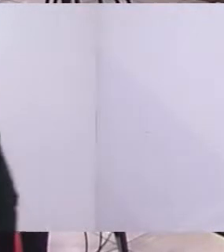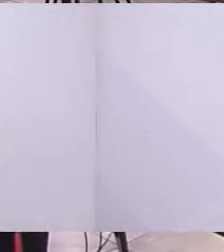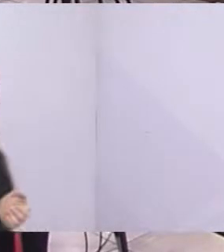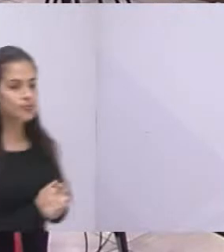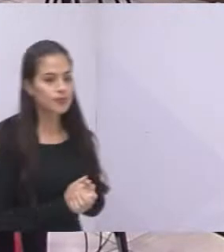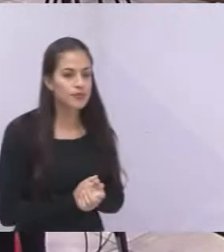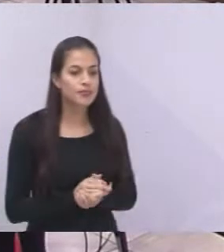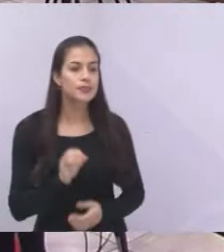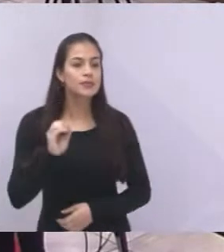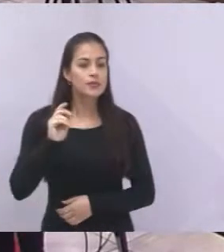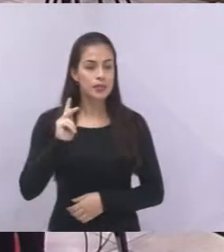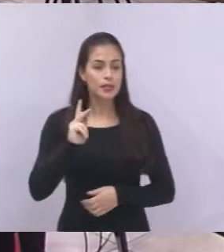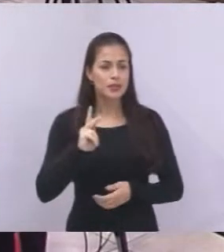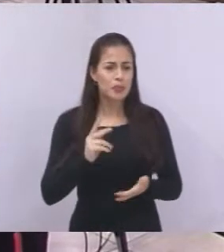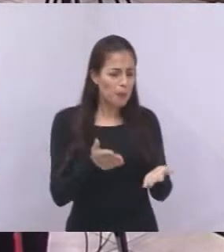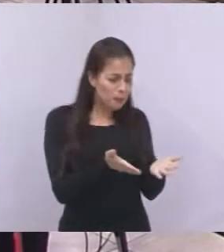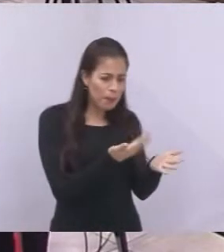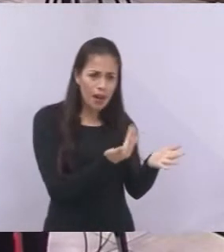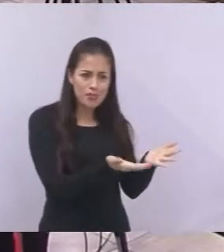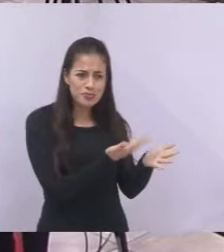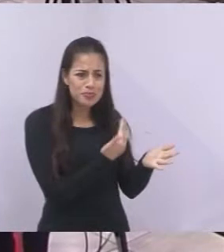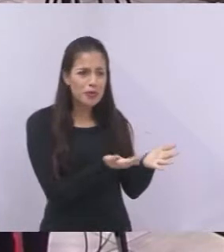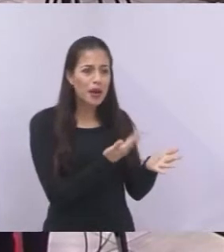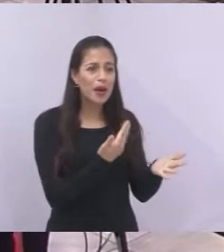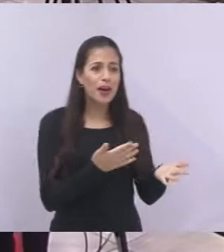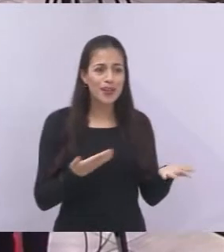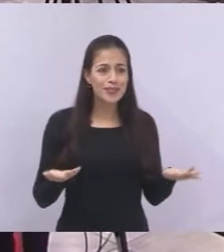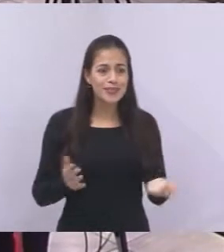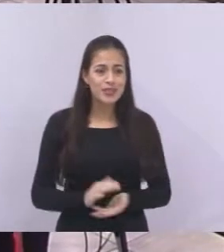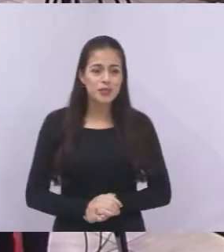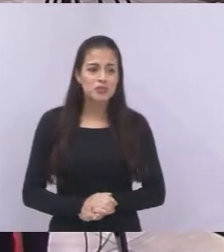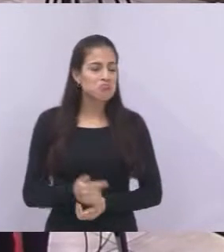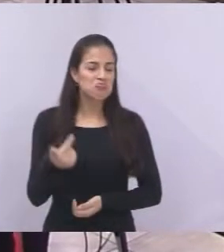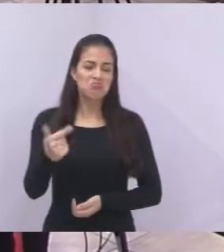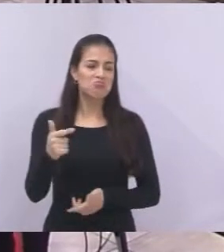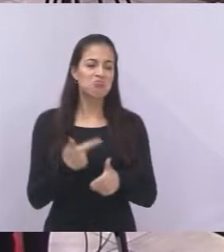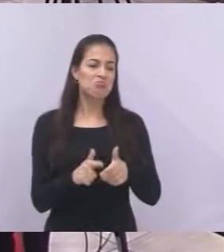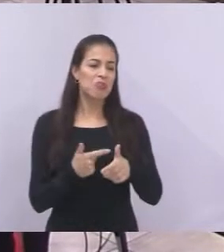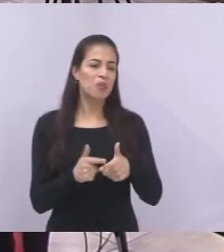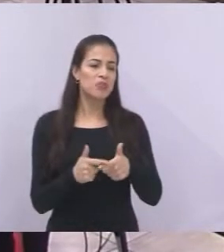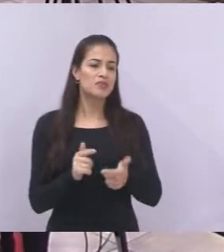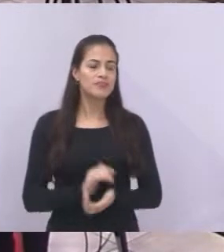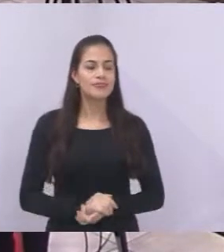Ok, são várias folhas aqui, viu? Tem problema.